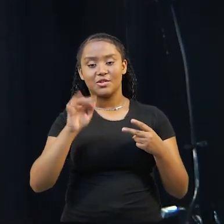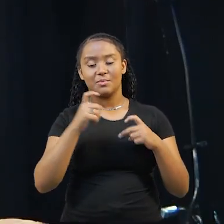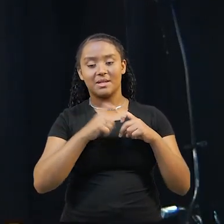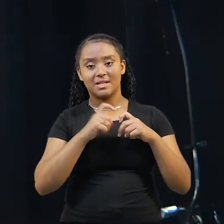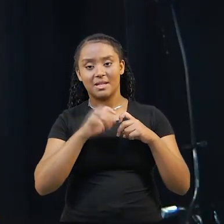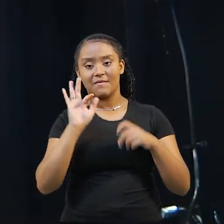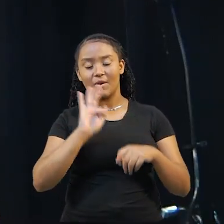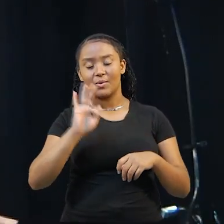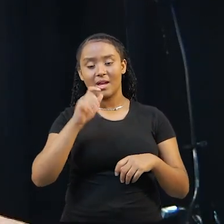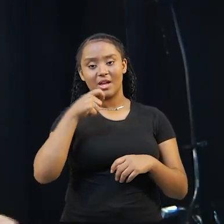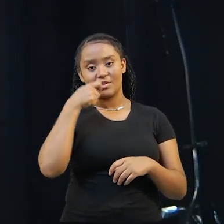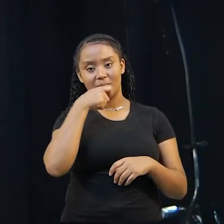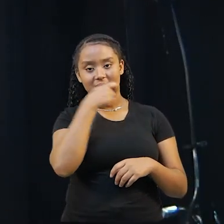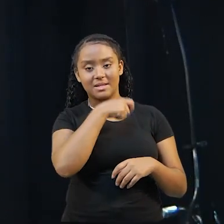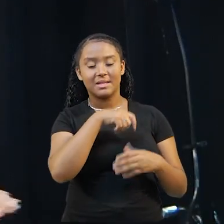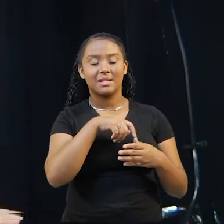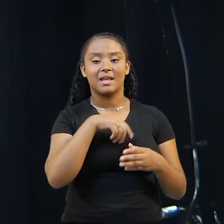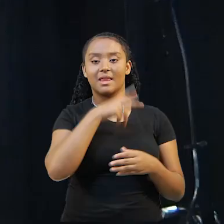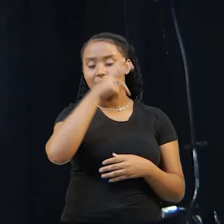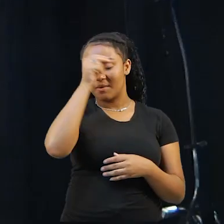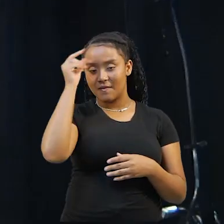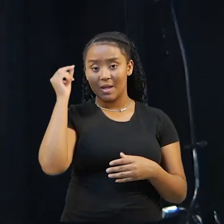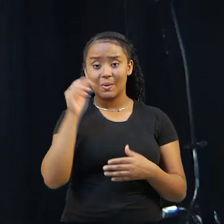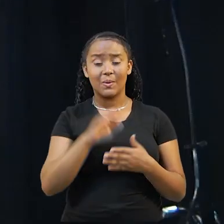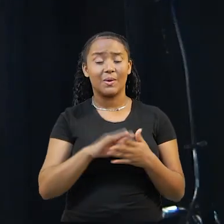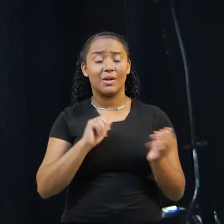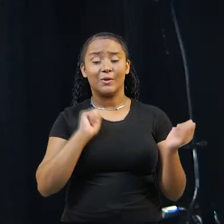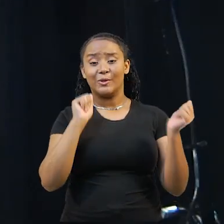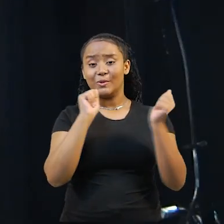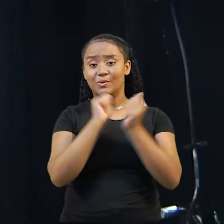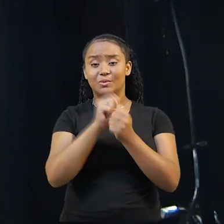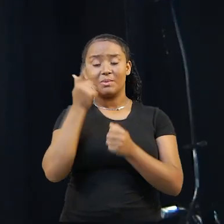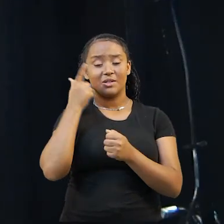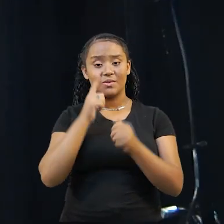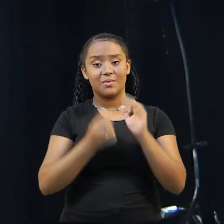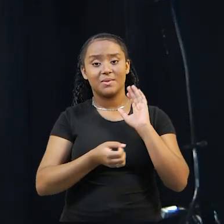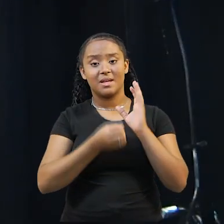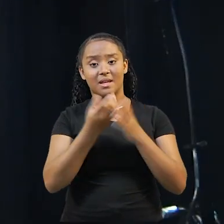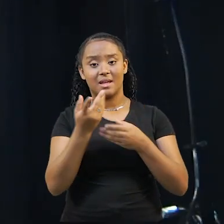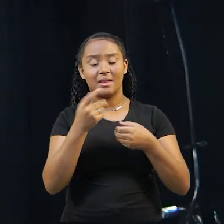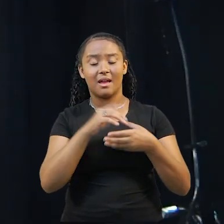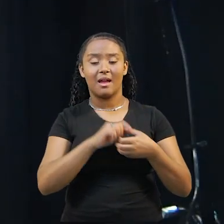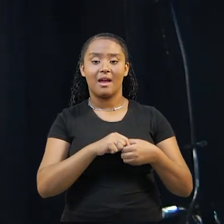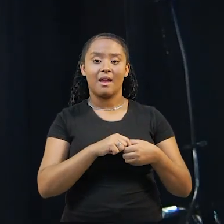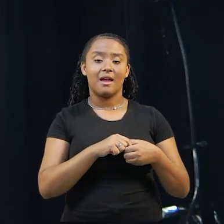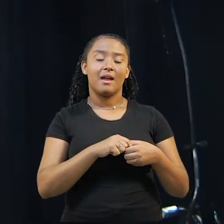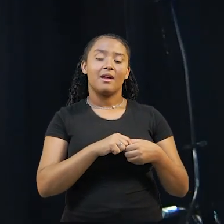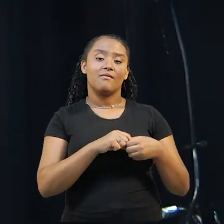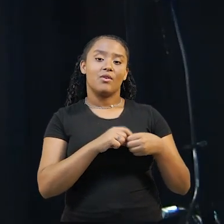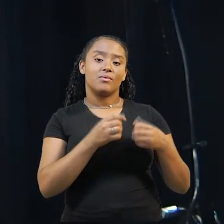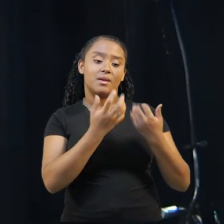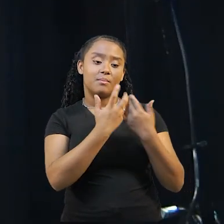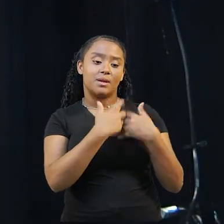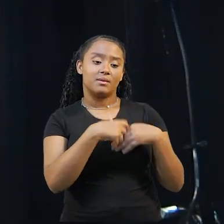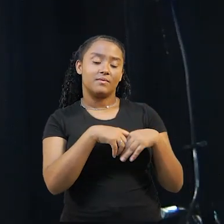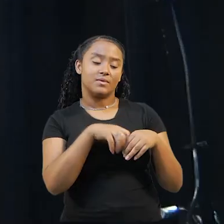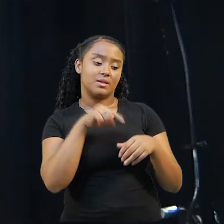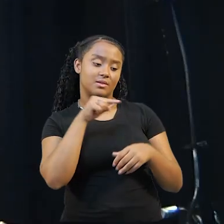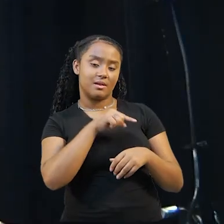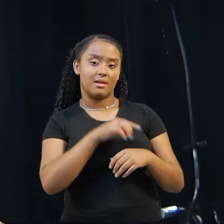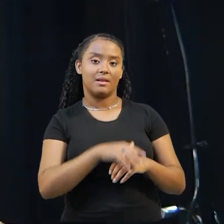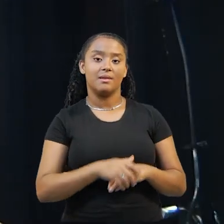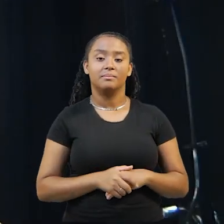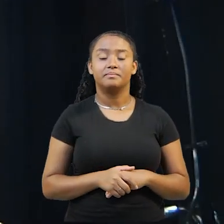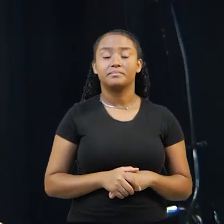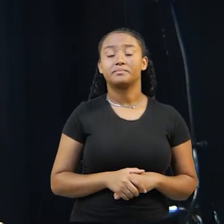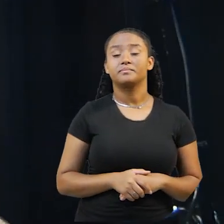porque lá também sempre, né, depois de um certo tempo, foram criados os consultórios odontológicos lá dentro, as cadeiras dos